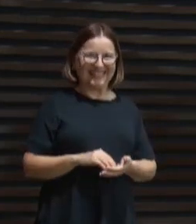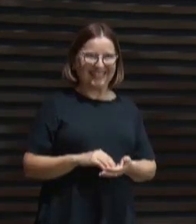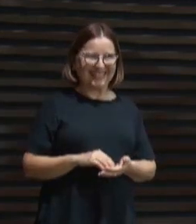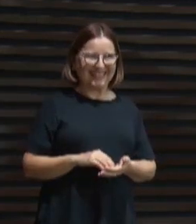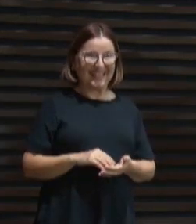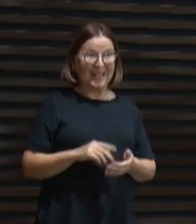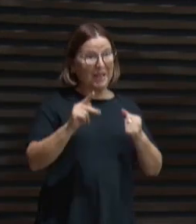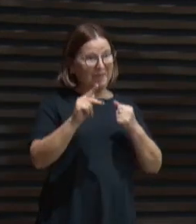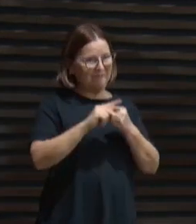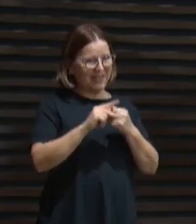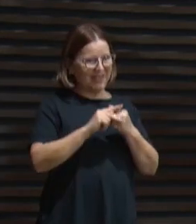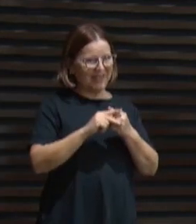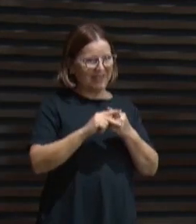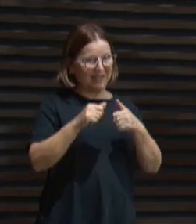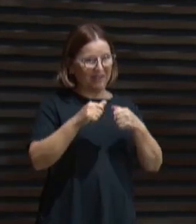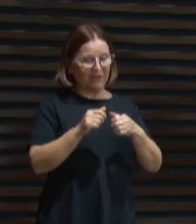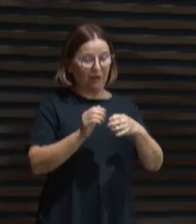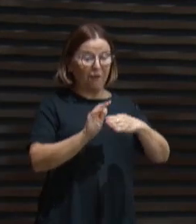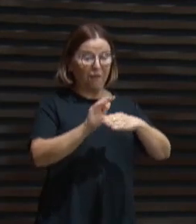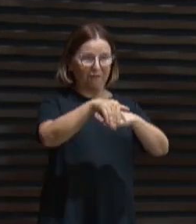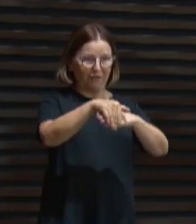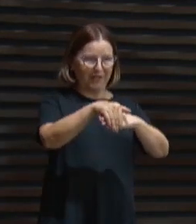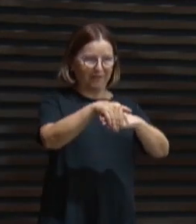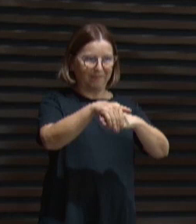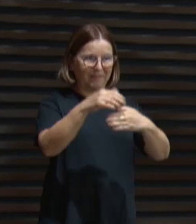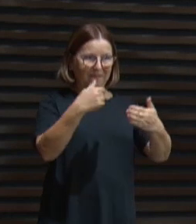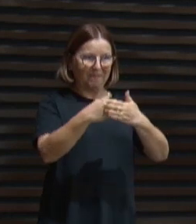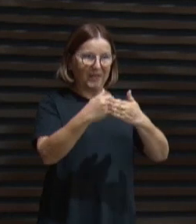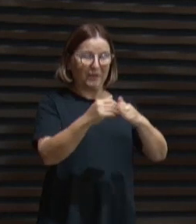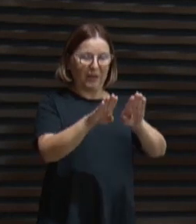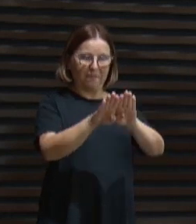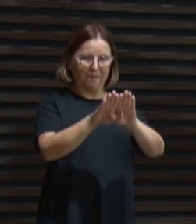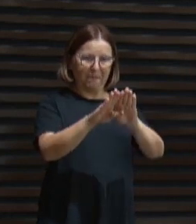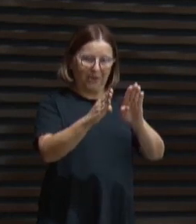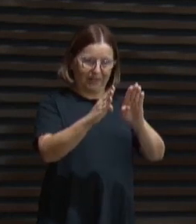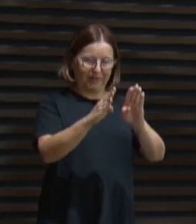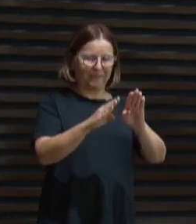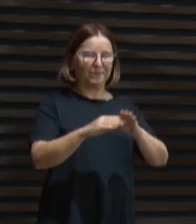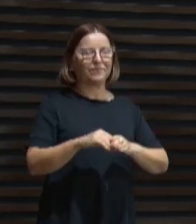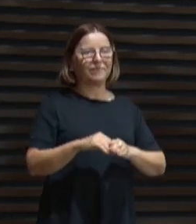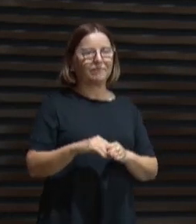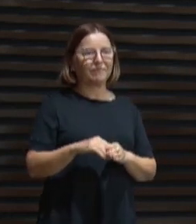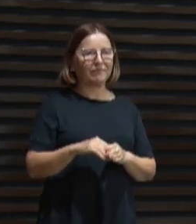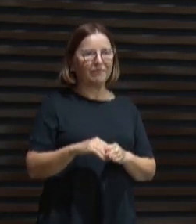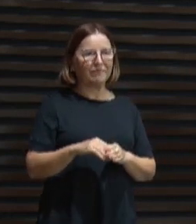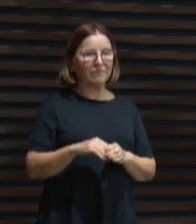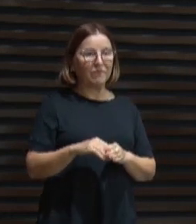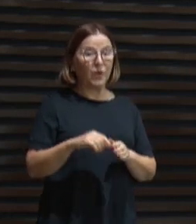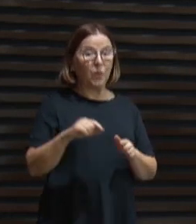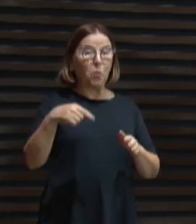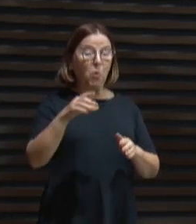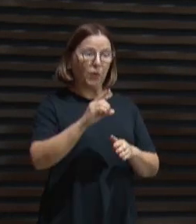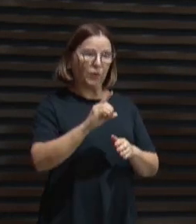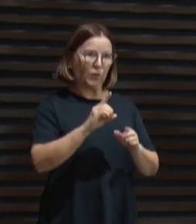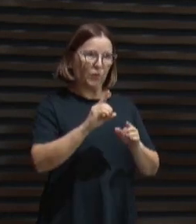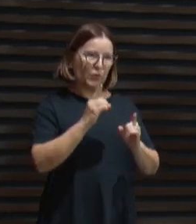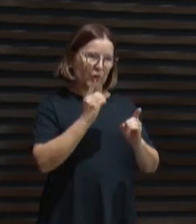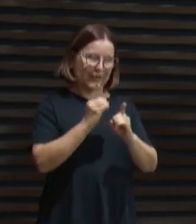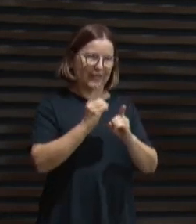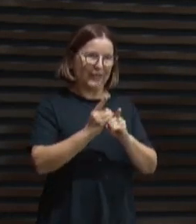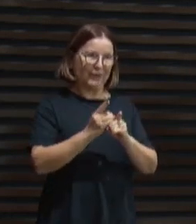Pedro, porém, ficou de fora, junto à porta. Saindo, pois, o outro discípulo, que